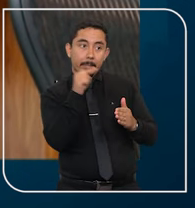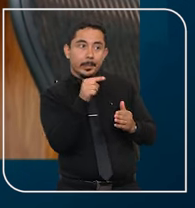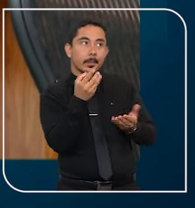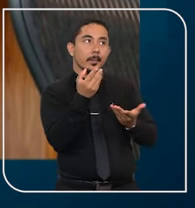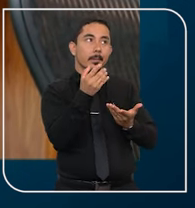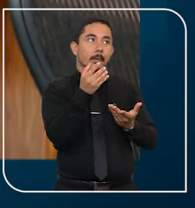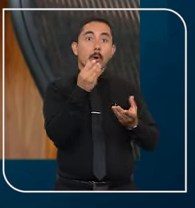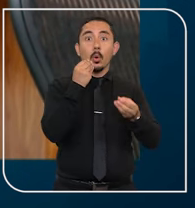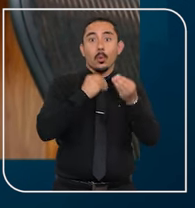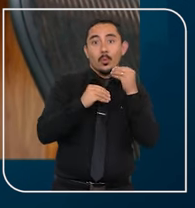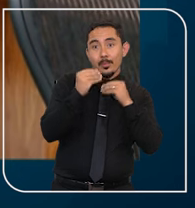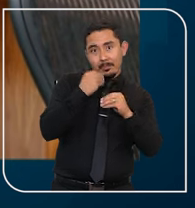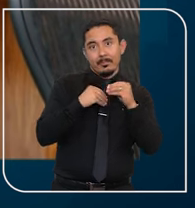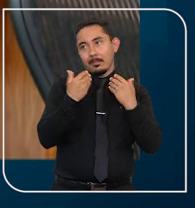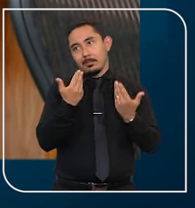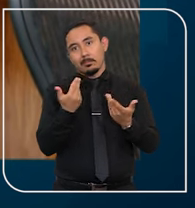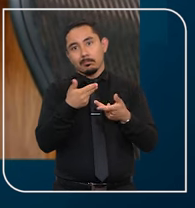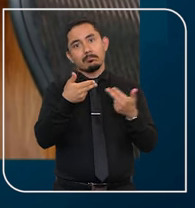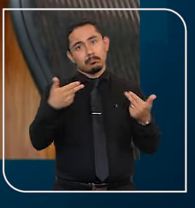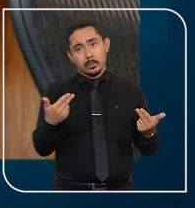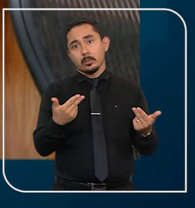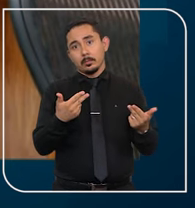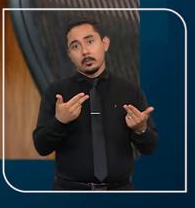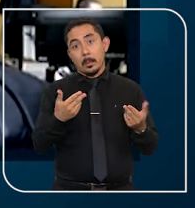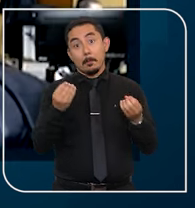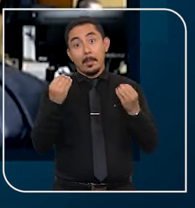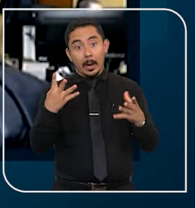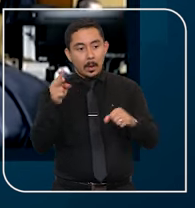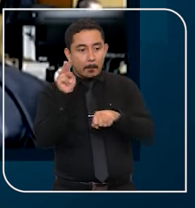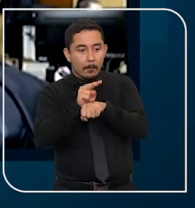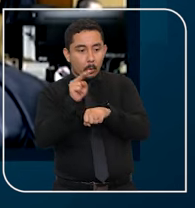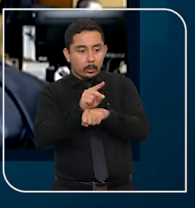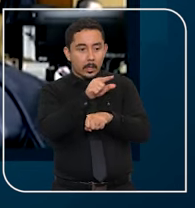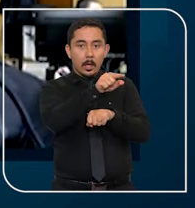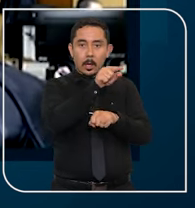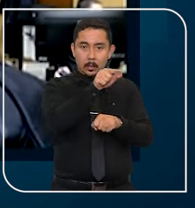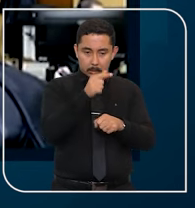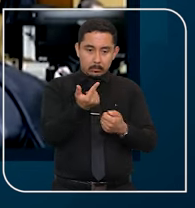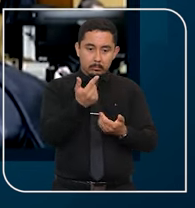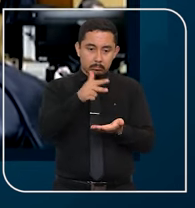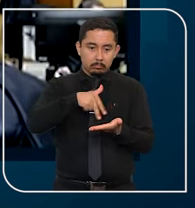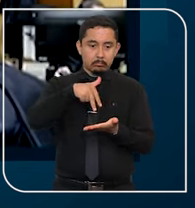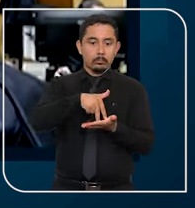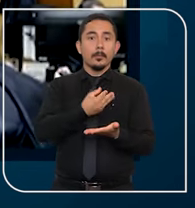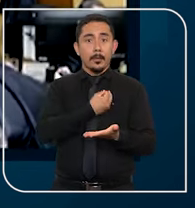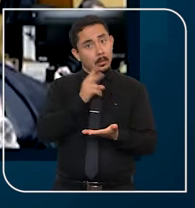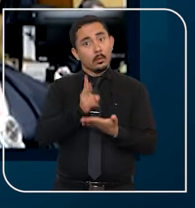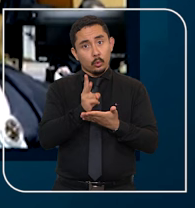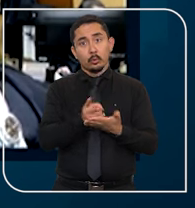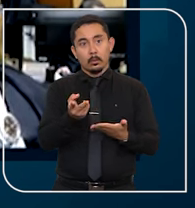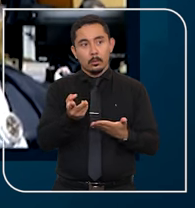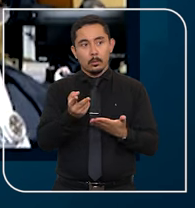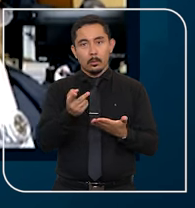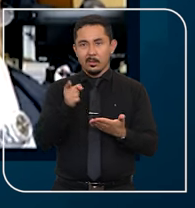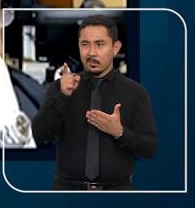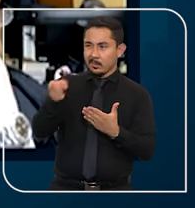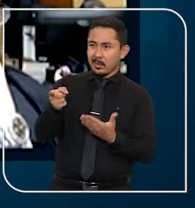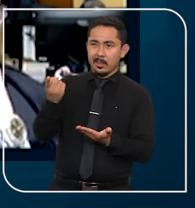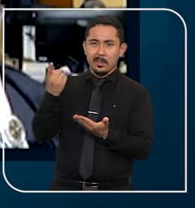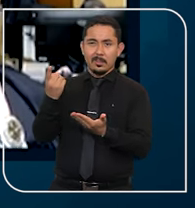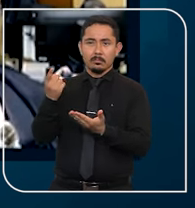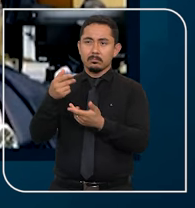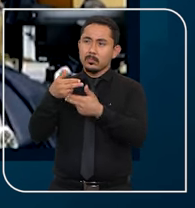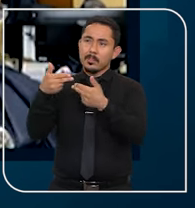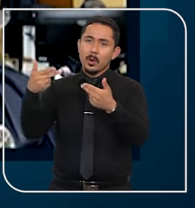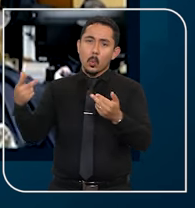situações que envolvam prestações alimentares para garantir a subsistência do alimentando e não verbas de